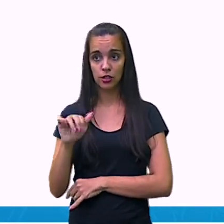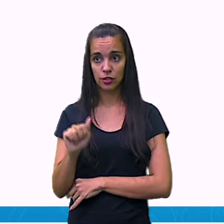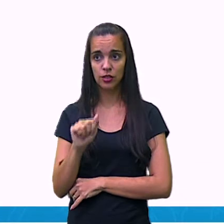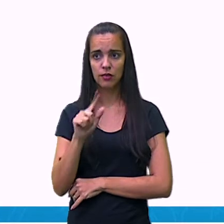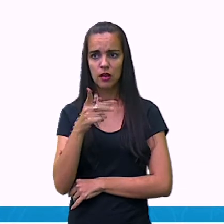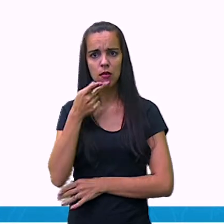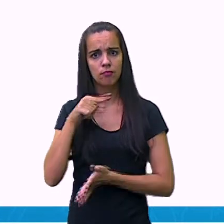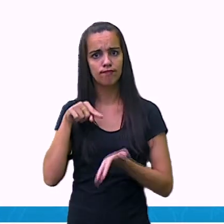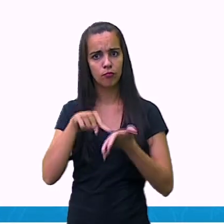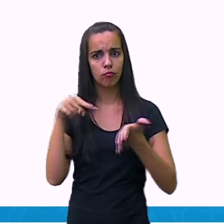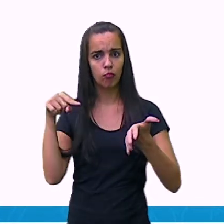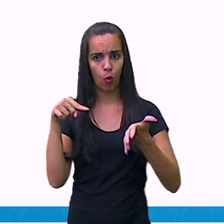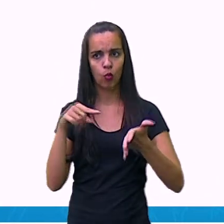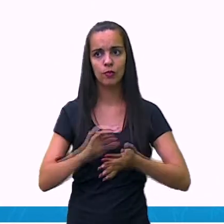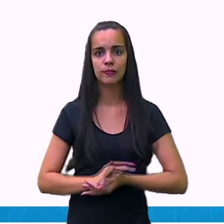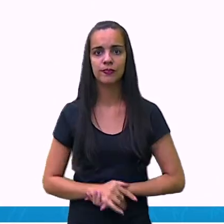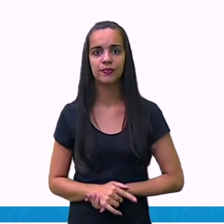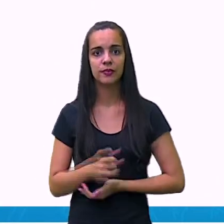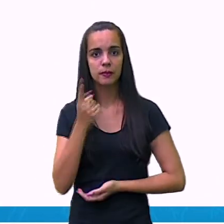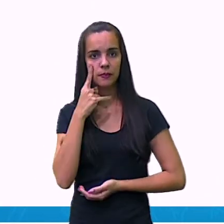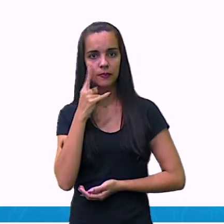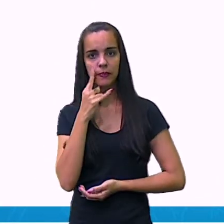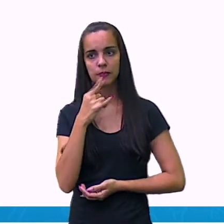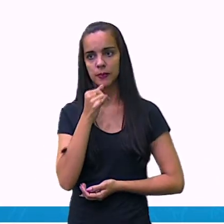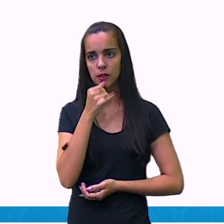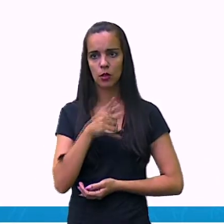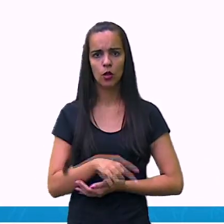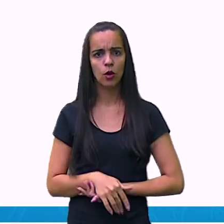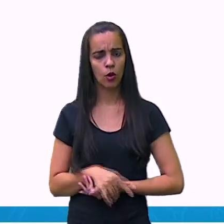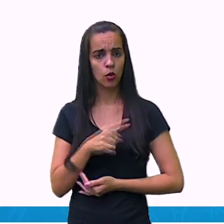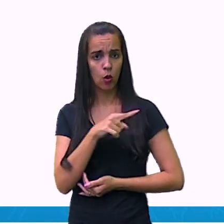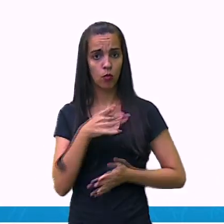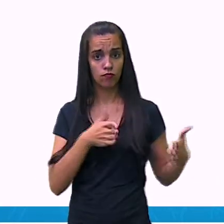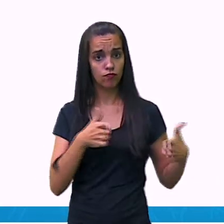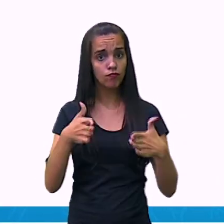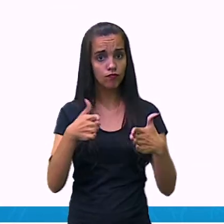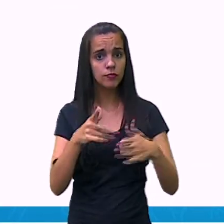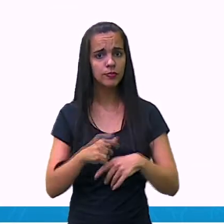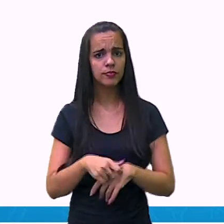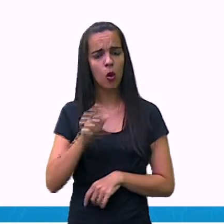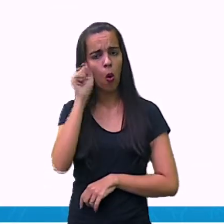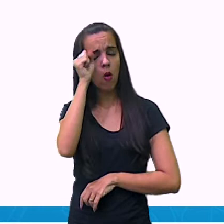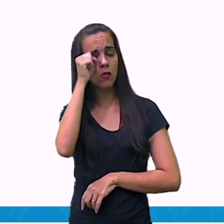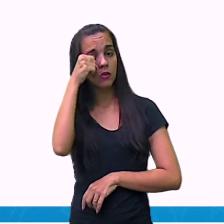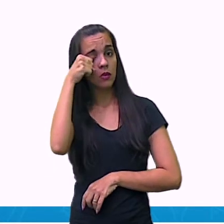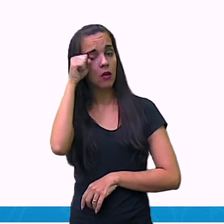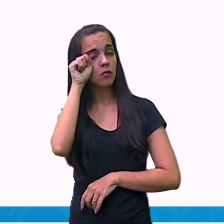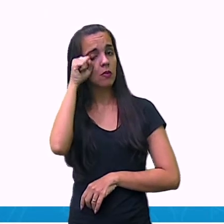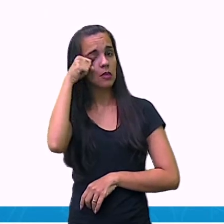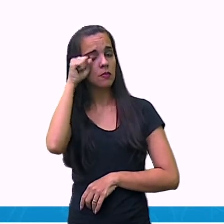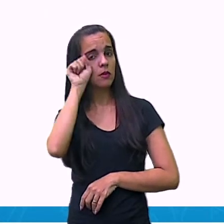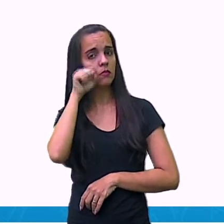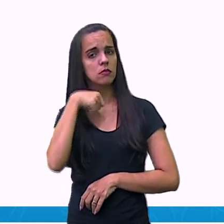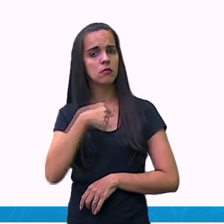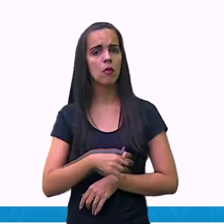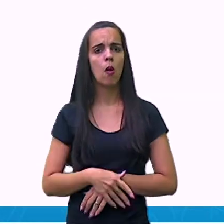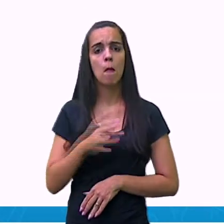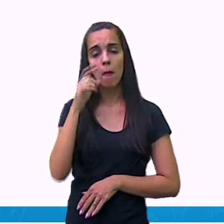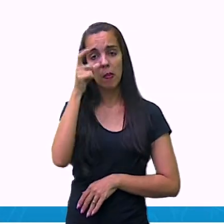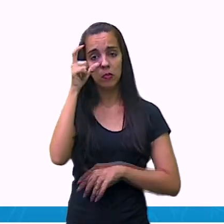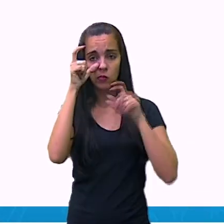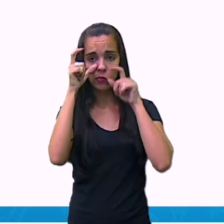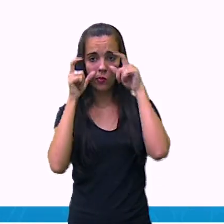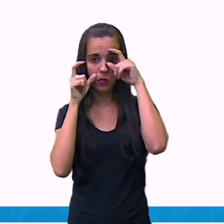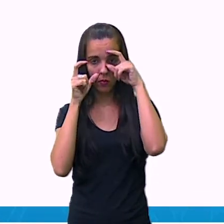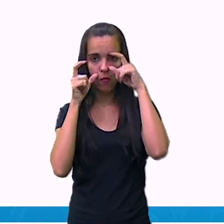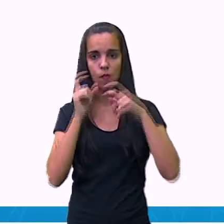Você já estudou os tipos de frase. Então, nós temos: no corredor, esfregou os olhos com as mãos por